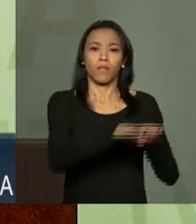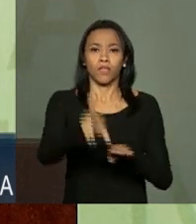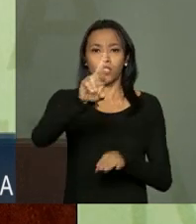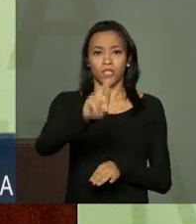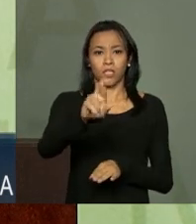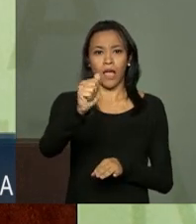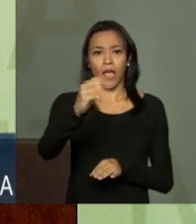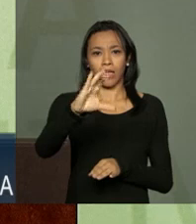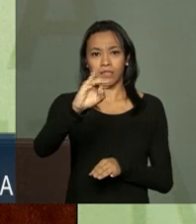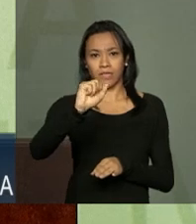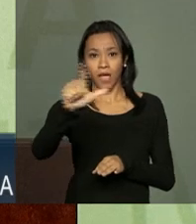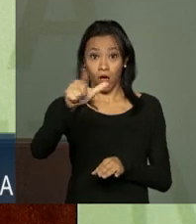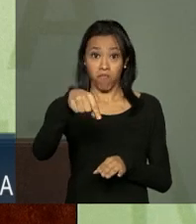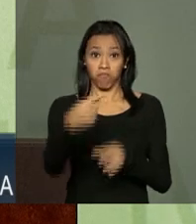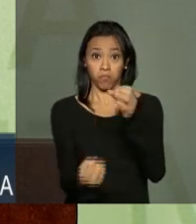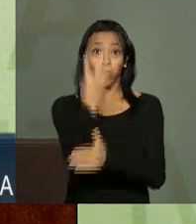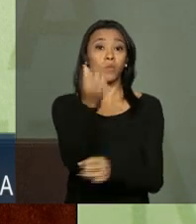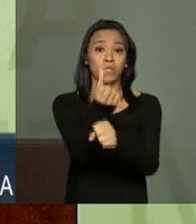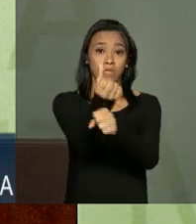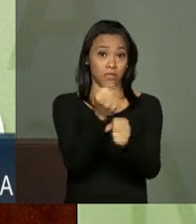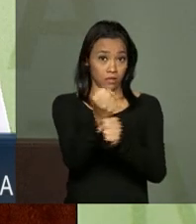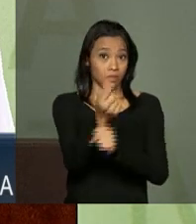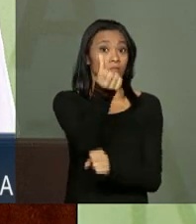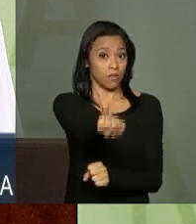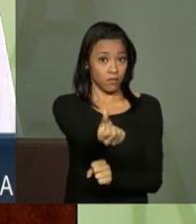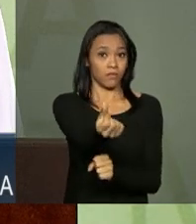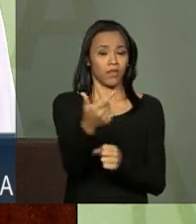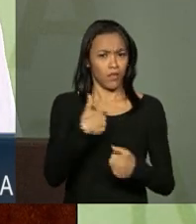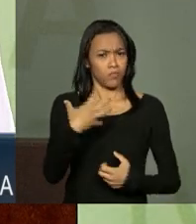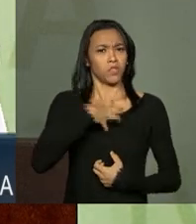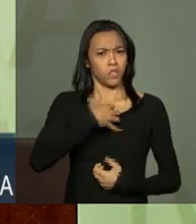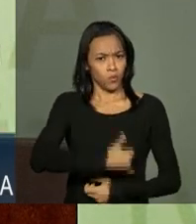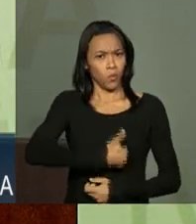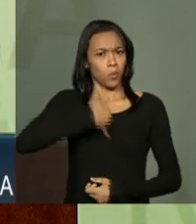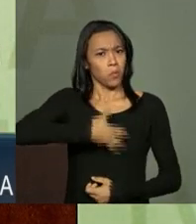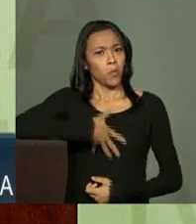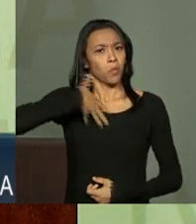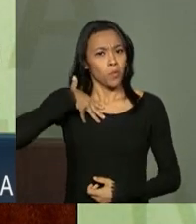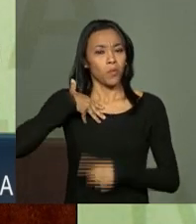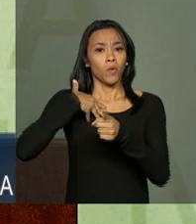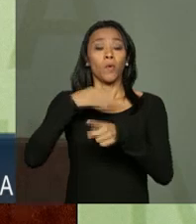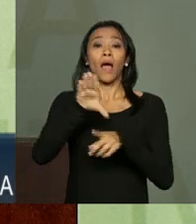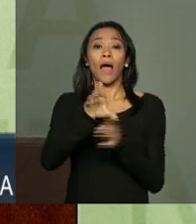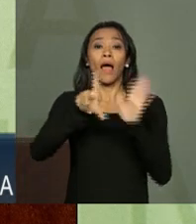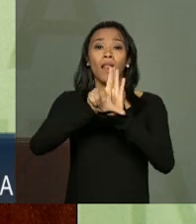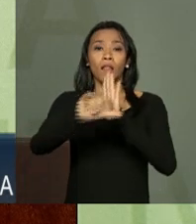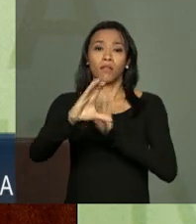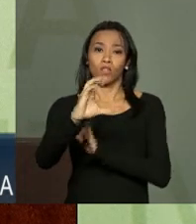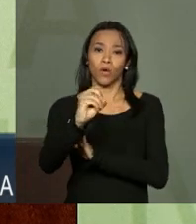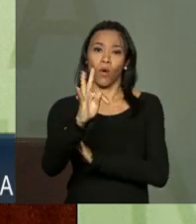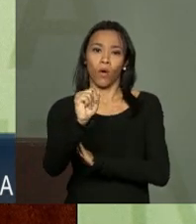completar 6 anos. Eu me orgulho muito, tanto da lei de cotas nas universidades